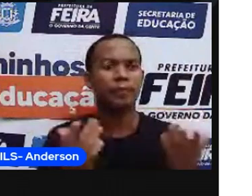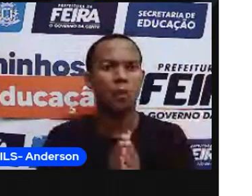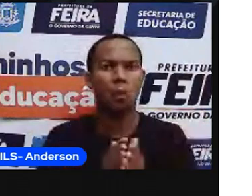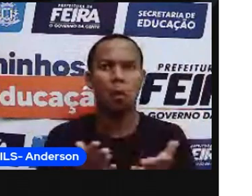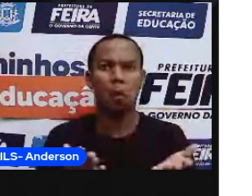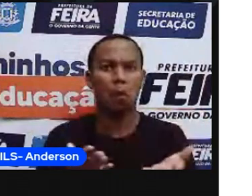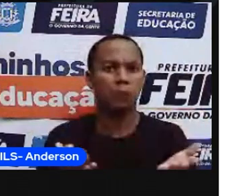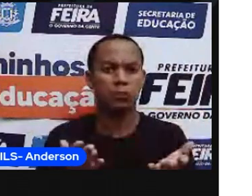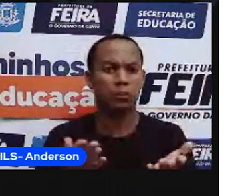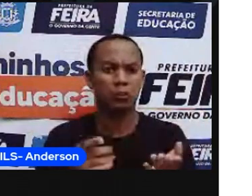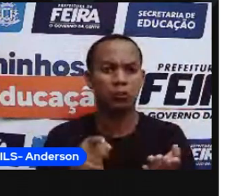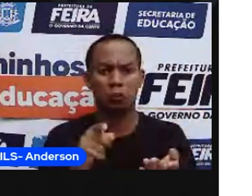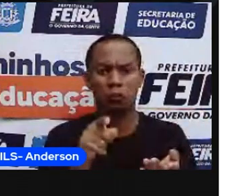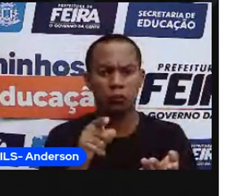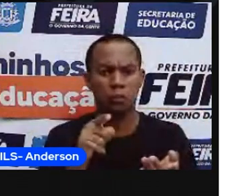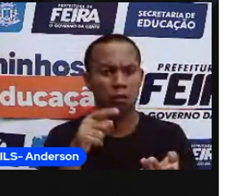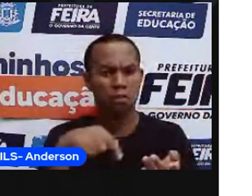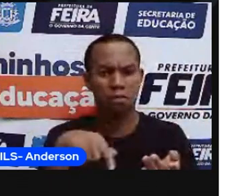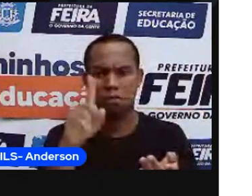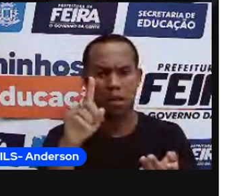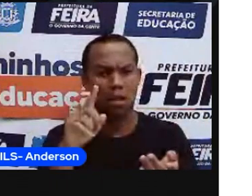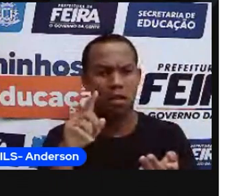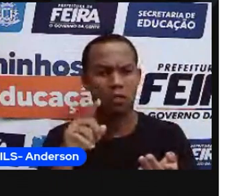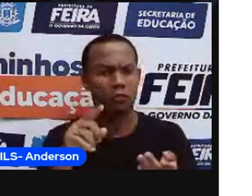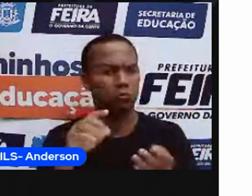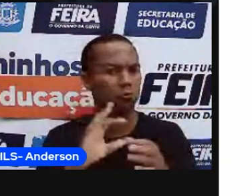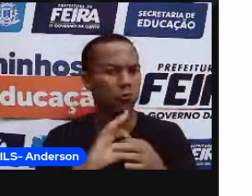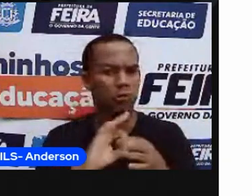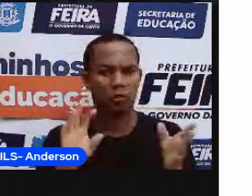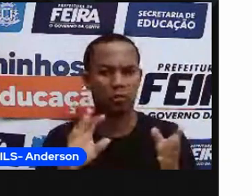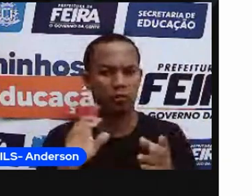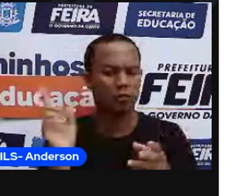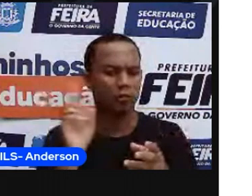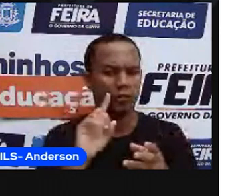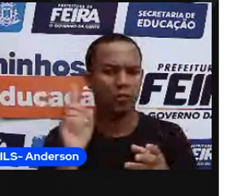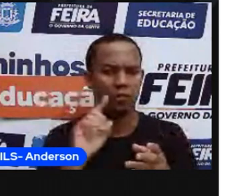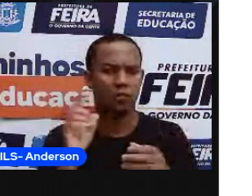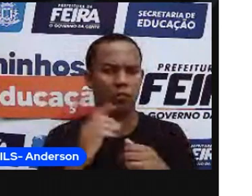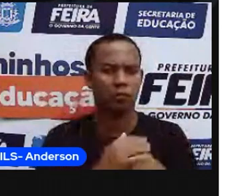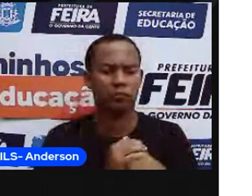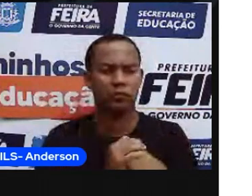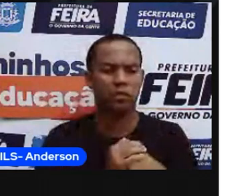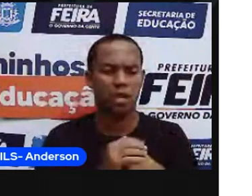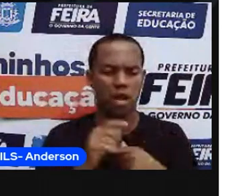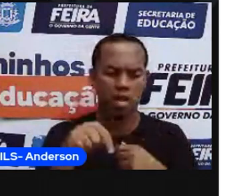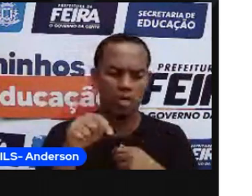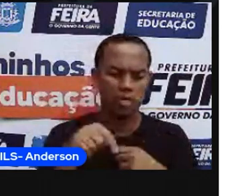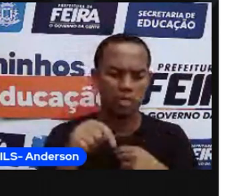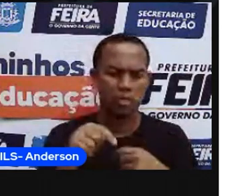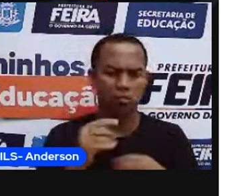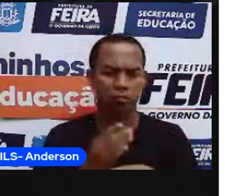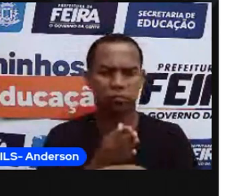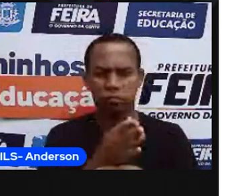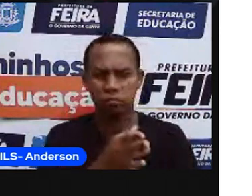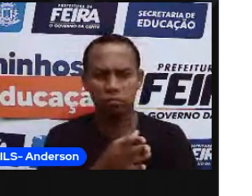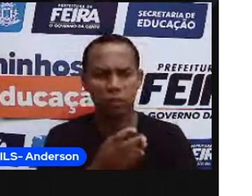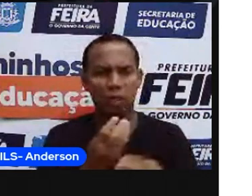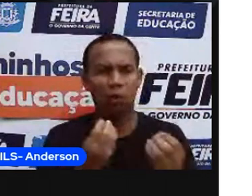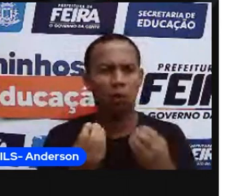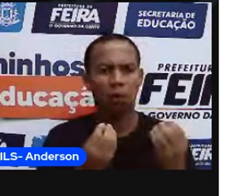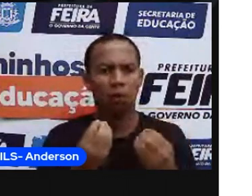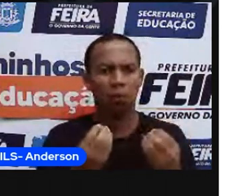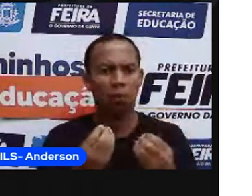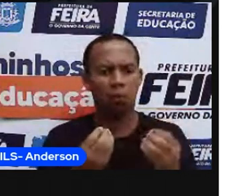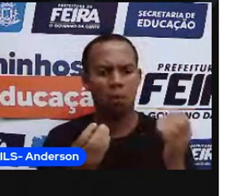isso e isso. Eu não posso pular a cerca do meu vizinho e dizer, olha, o seu cajueiro aqui tem um caju bacana, mas